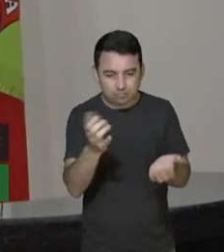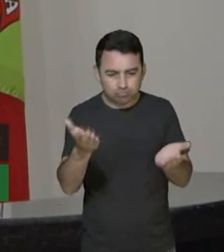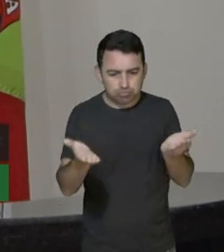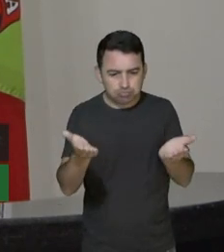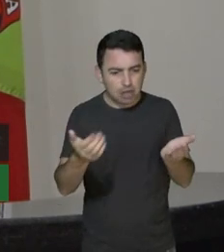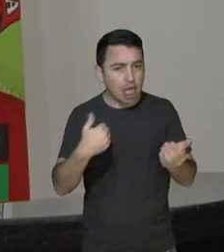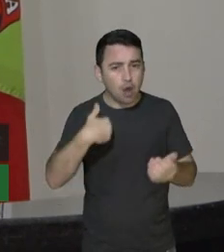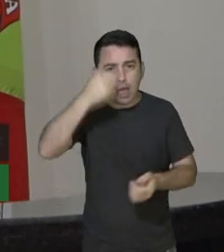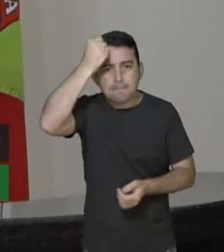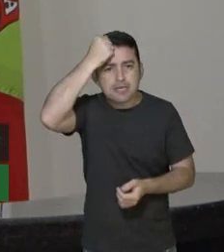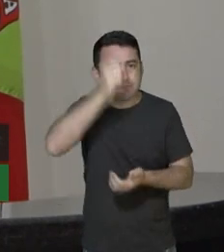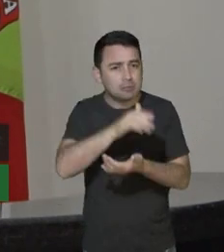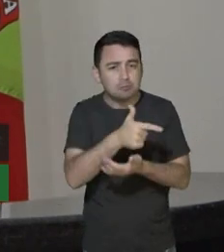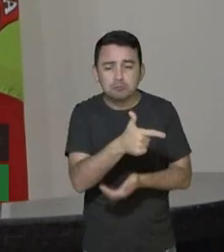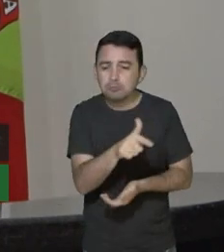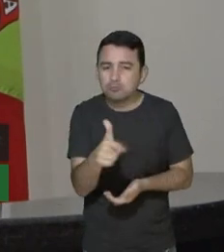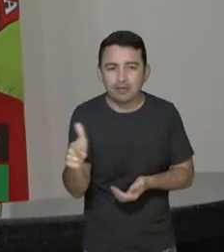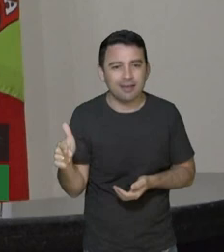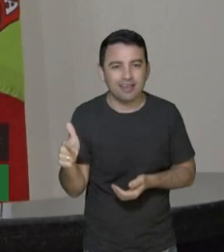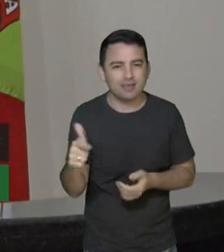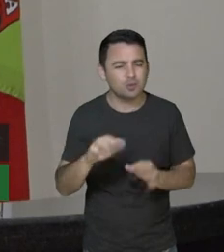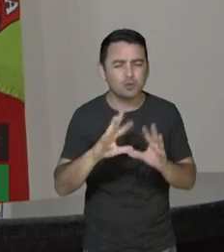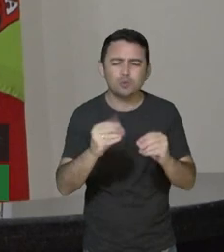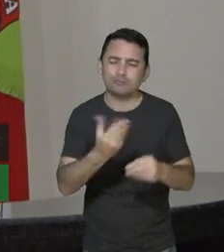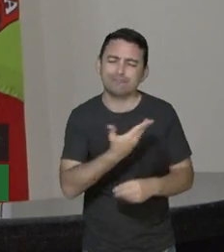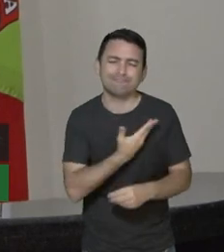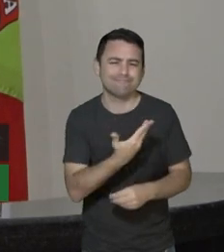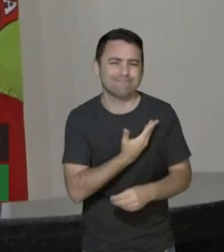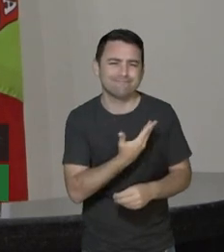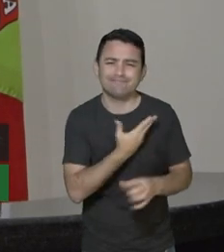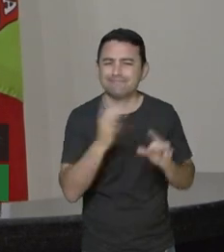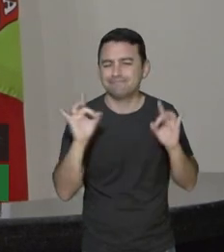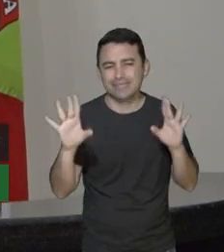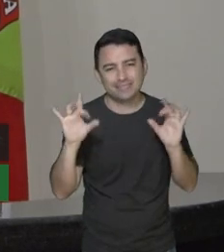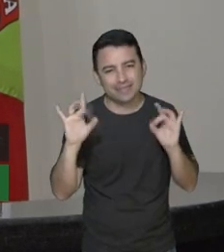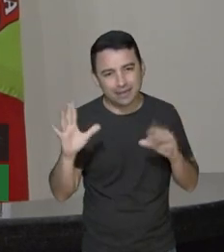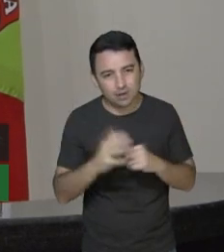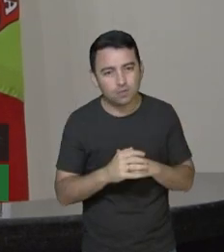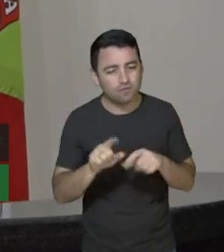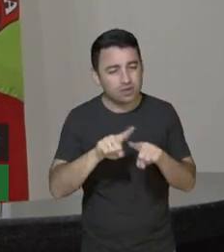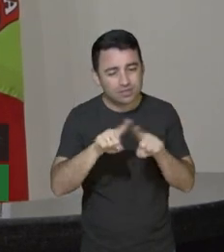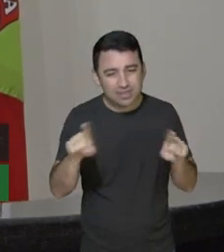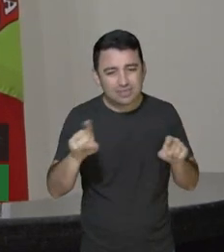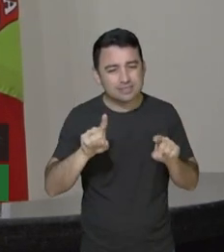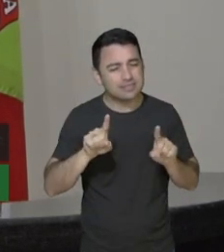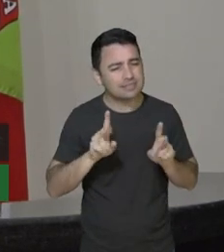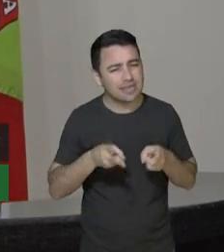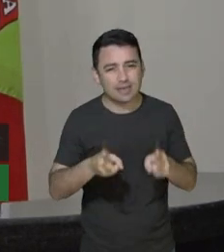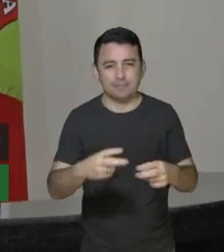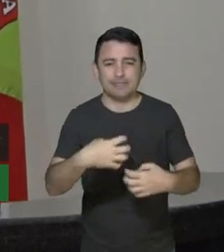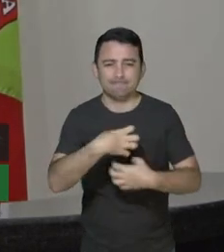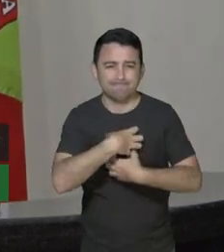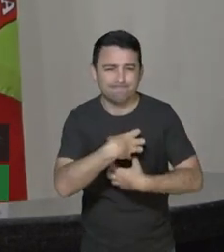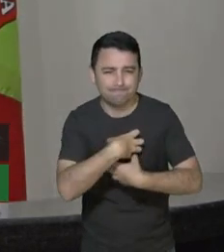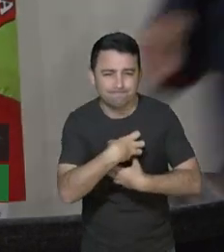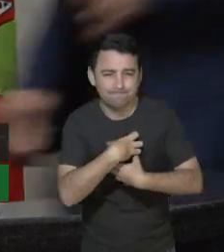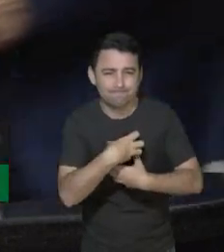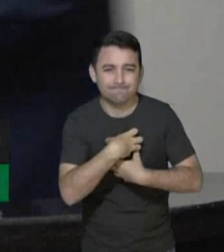arrependo de nada. Todos os colegas maravilhosos, todas as pessoas muito sensíveis, todas as